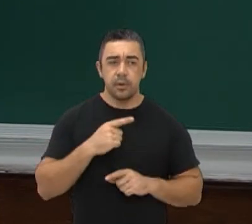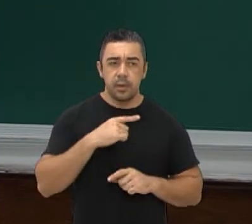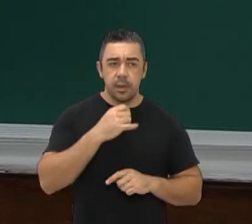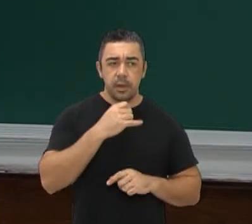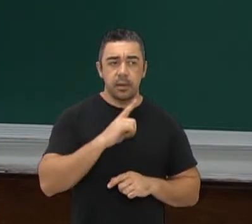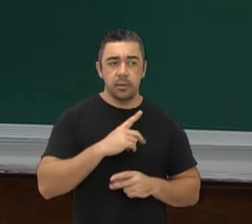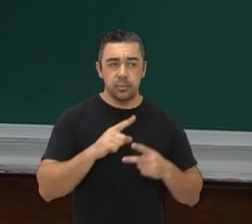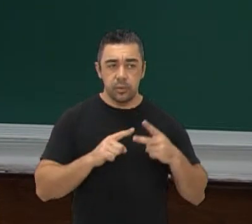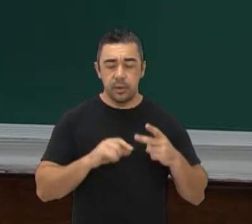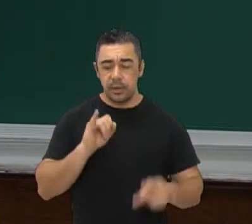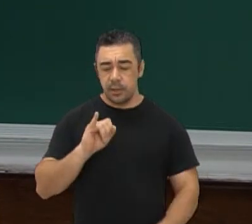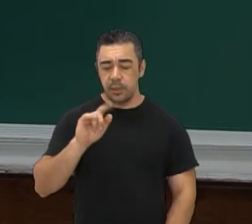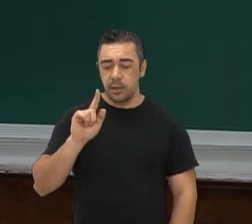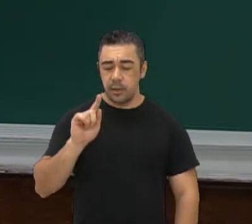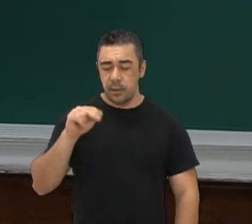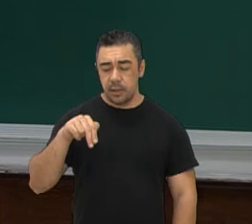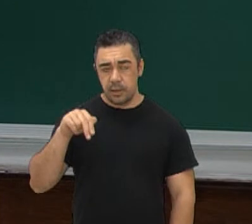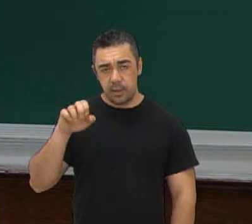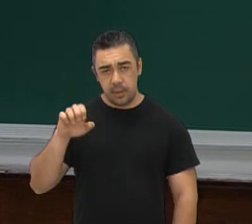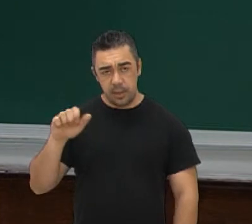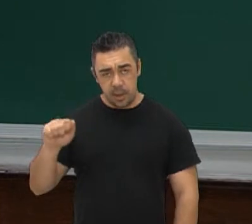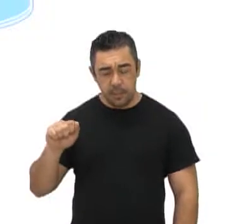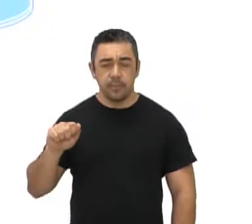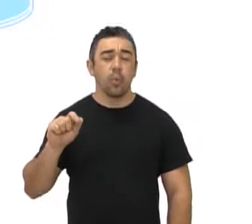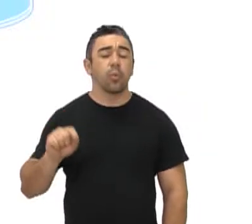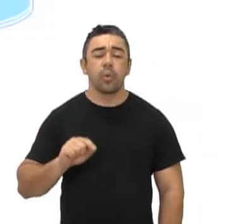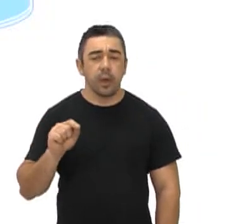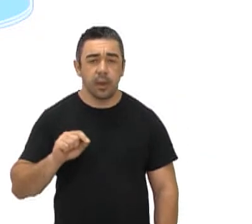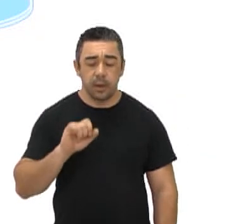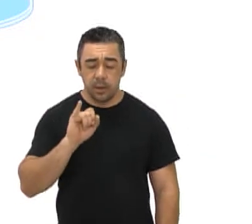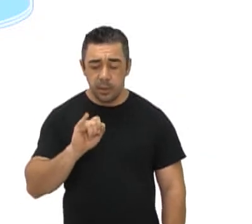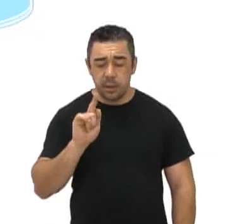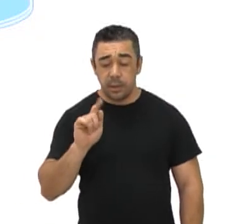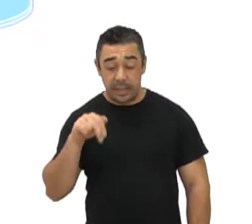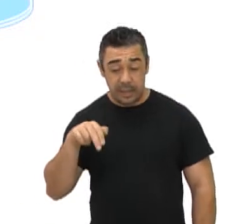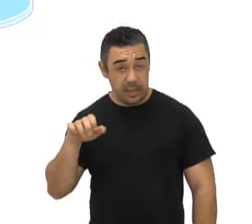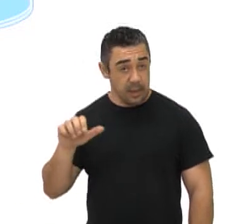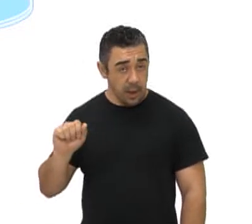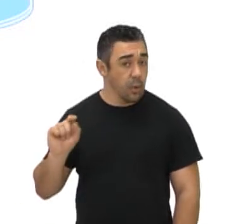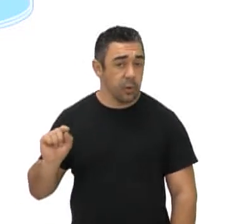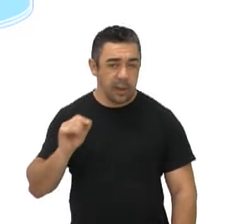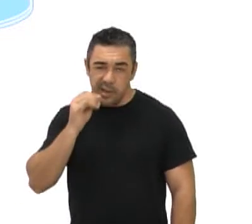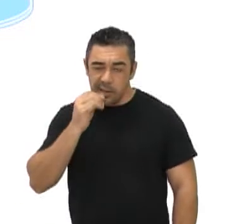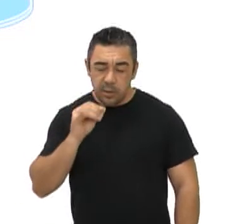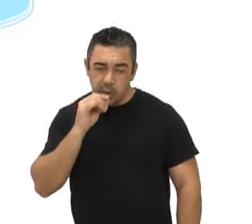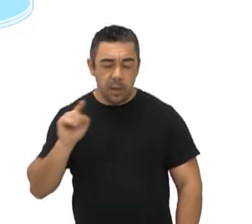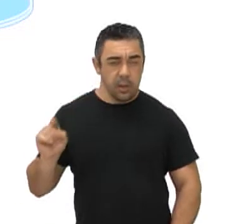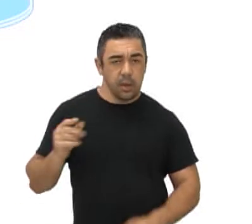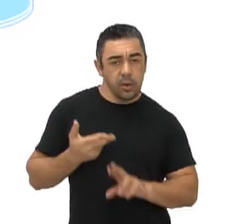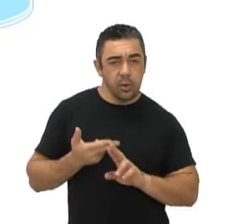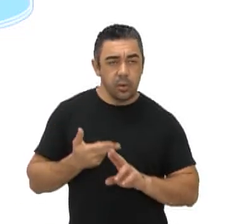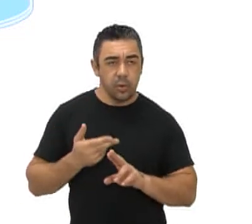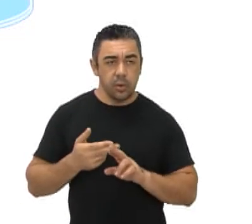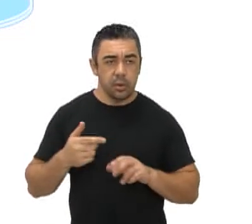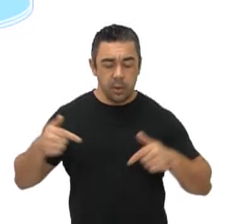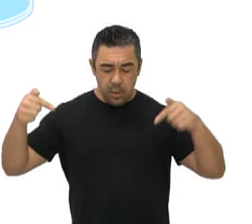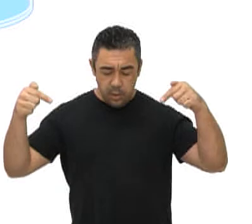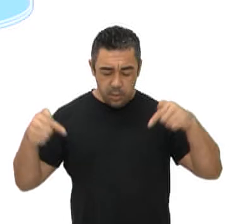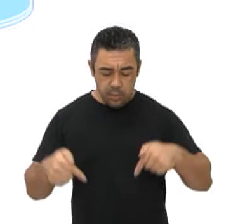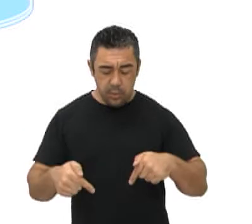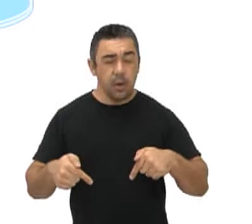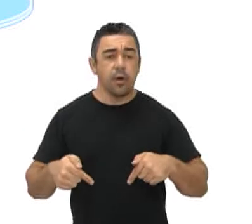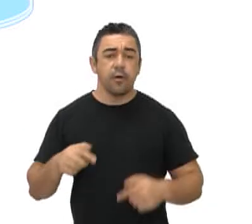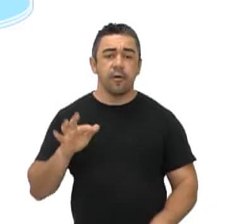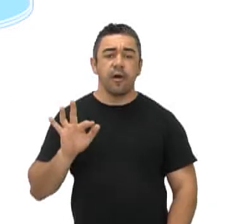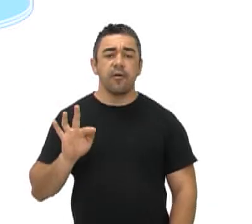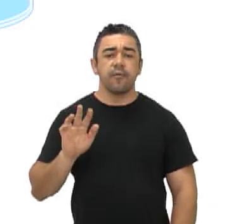ígnea e a eletrólise aquosa. Vamos falar da ígnea primeiro. Então, na eletrólise ígnea é aquela que é realizada com eletrólito fundido, ou